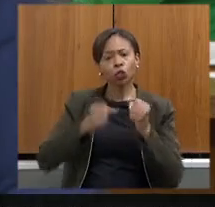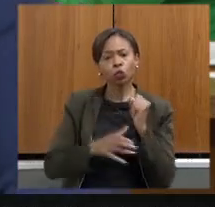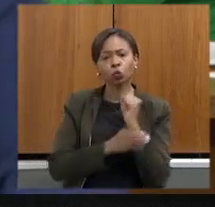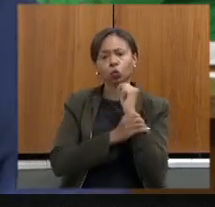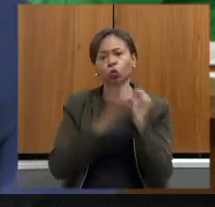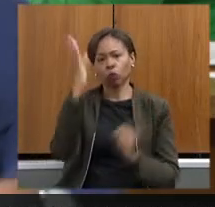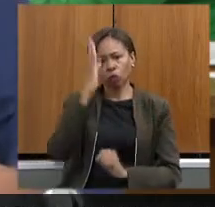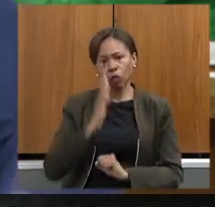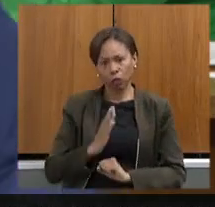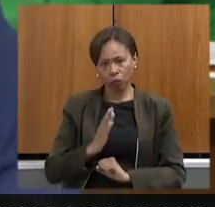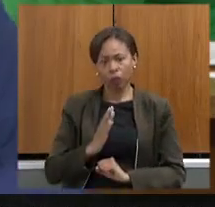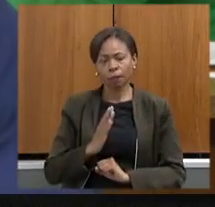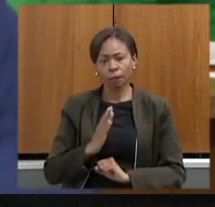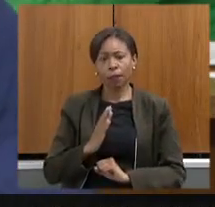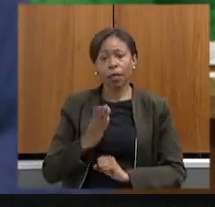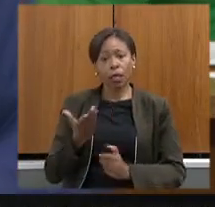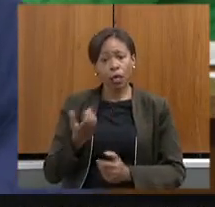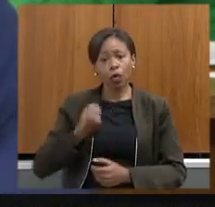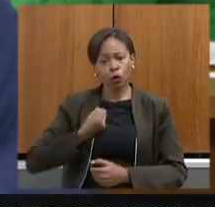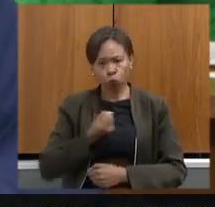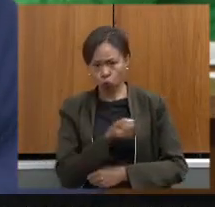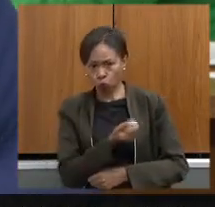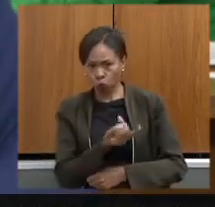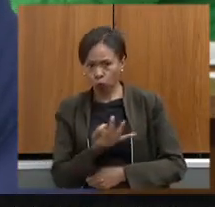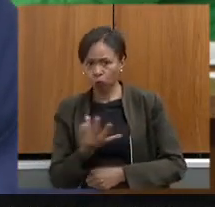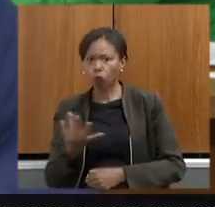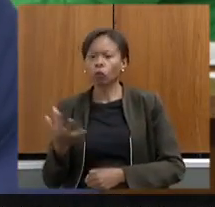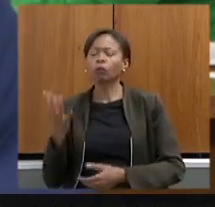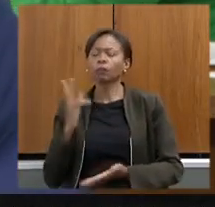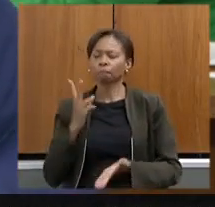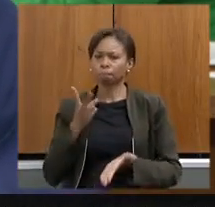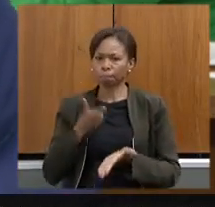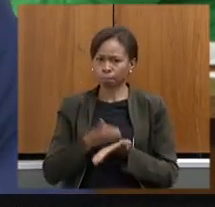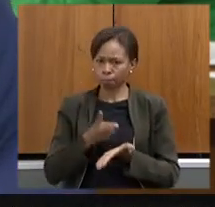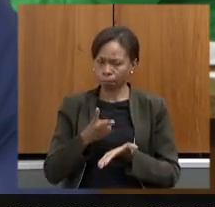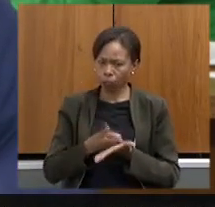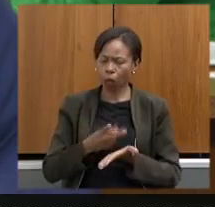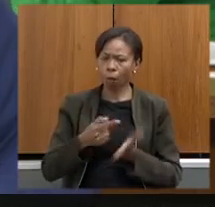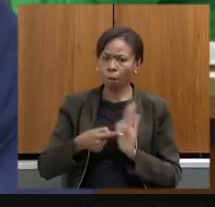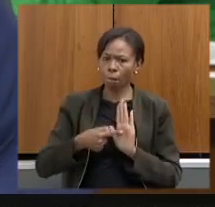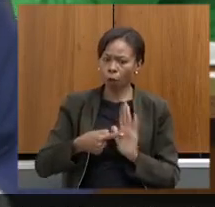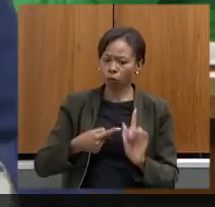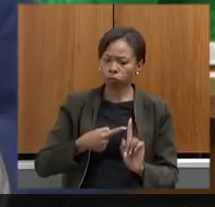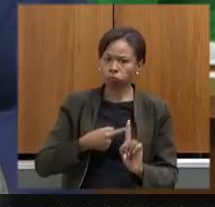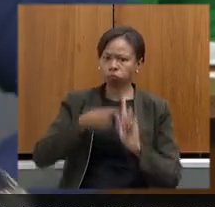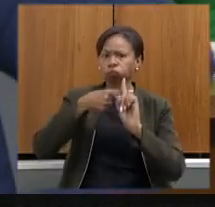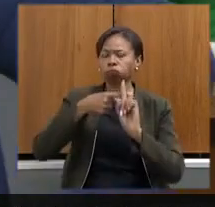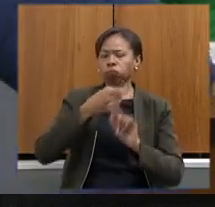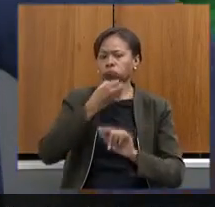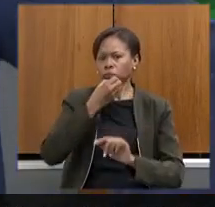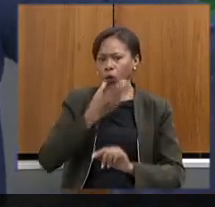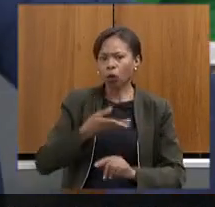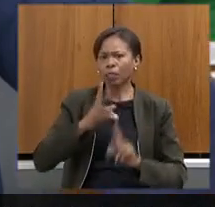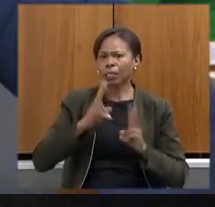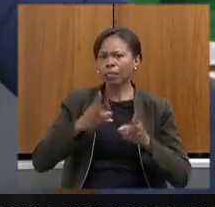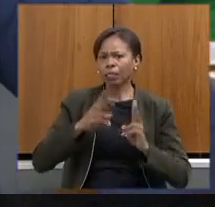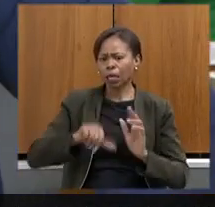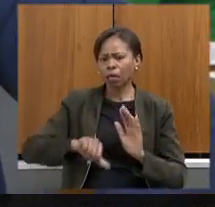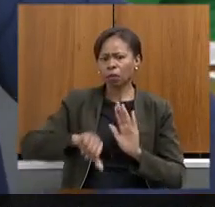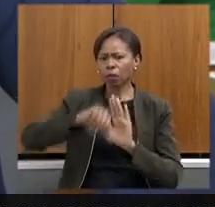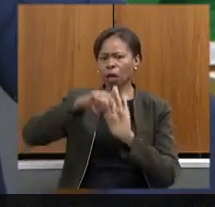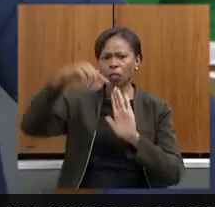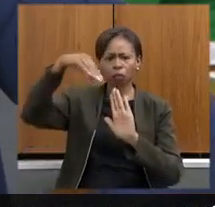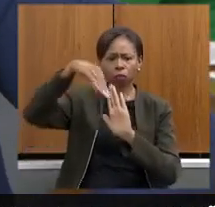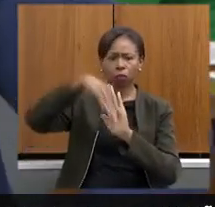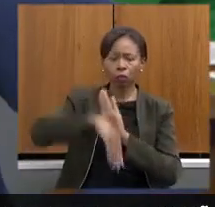e os nossos números vem mantendo bons resultados né sempre em queda no ano